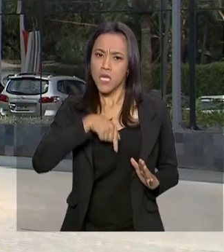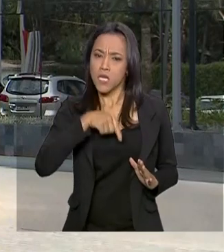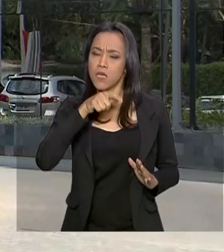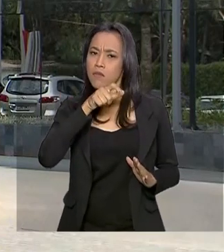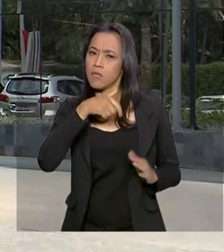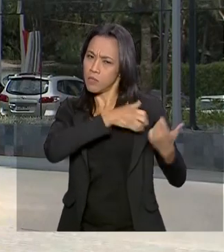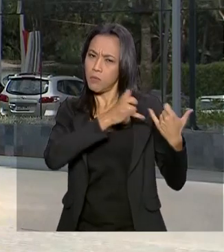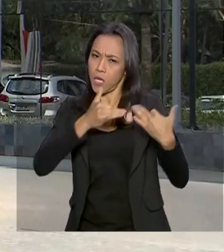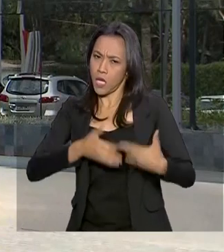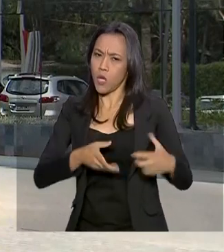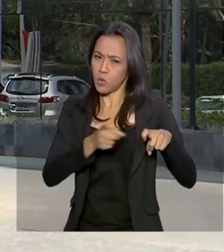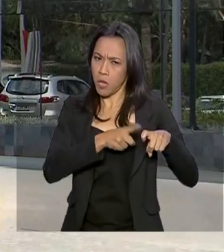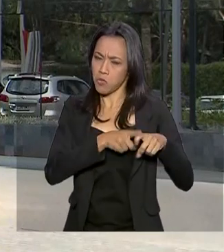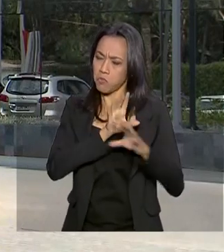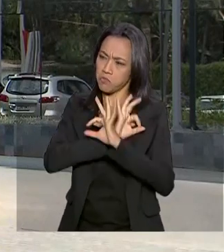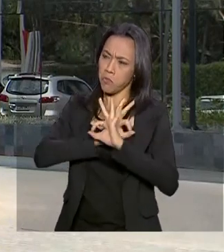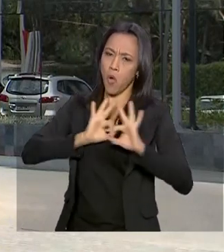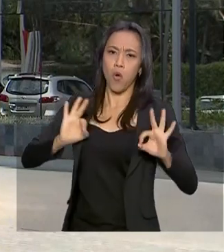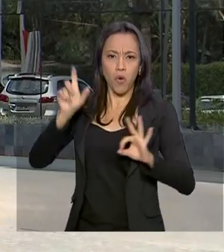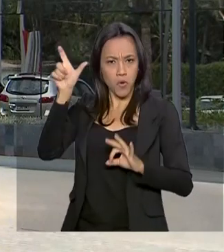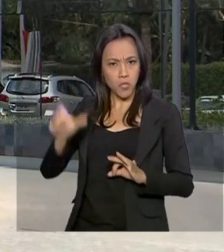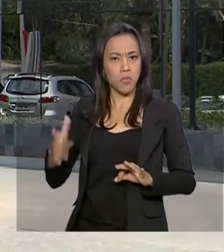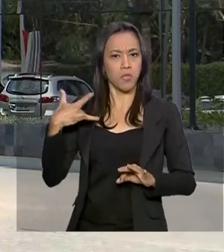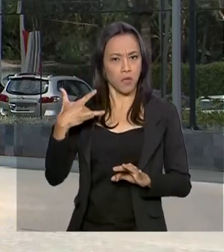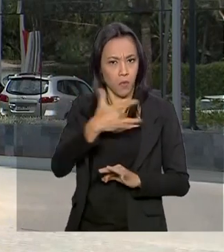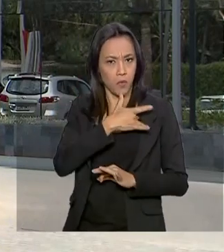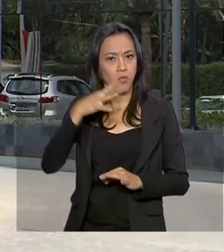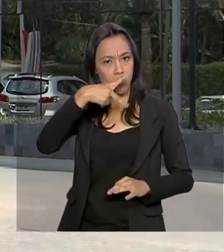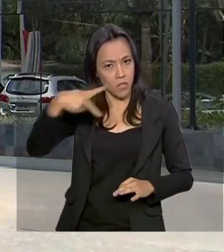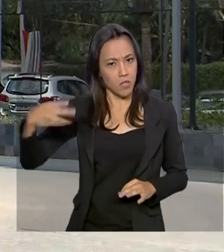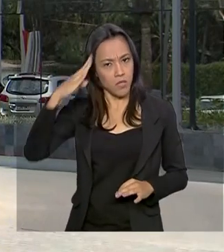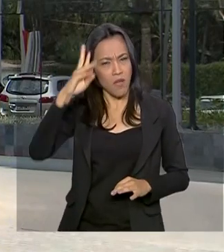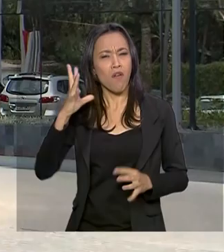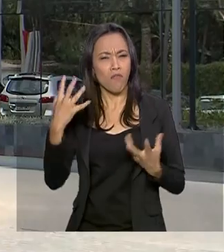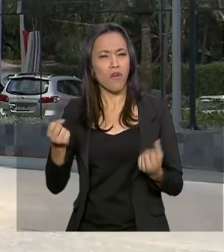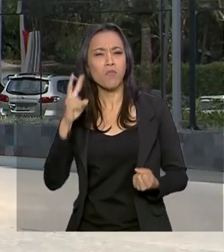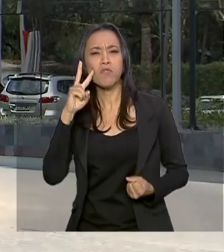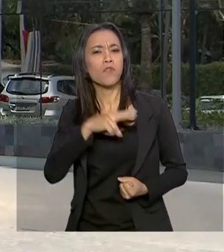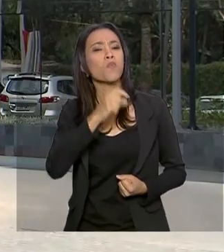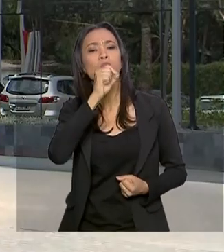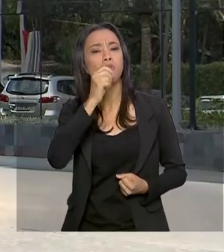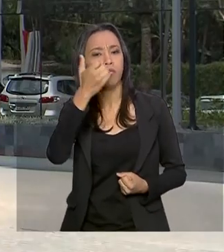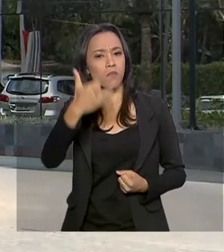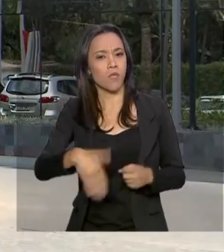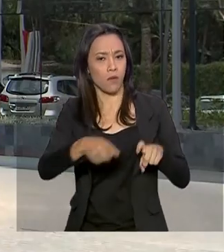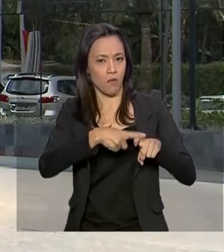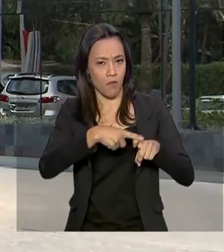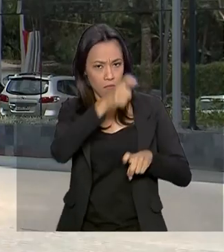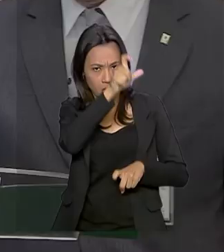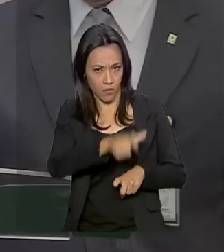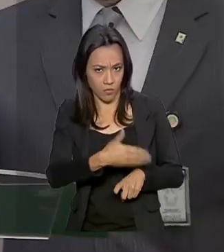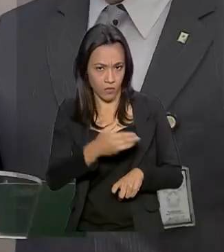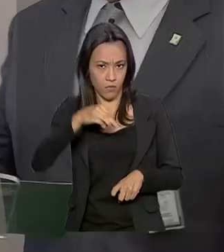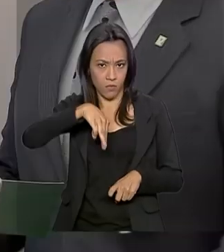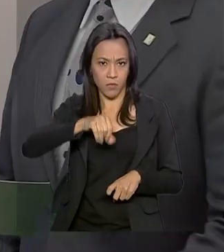presidente é excelente vamos ouvir o que disse o médico cirurgião antônio luiz macedo